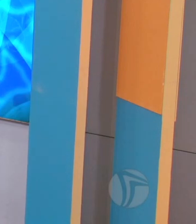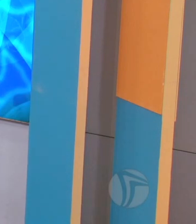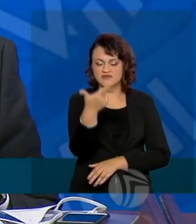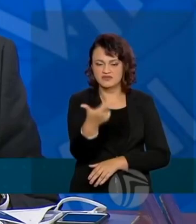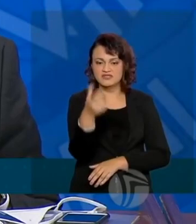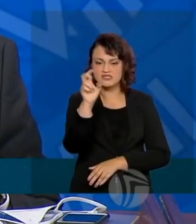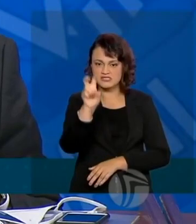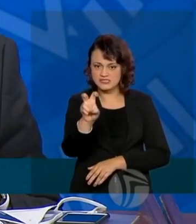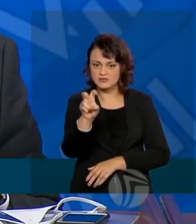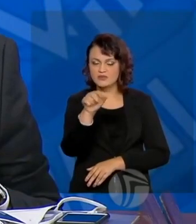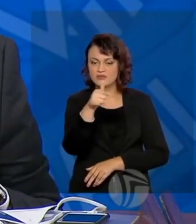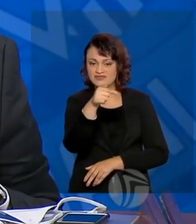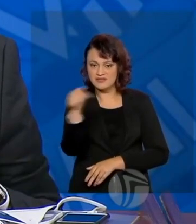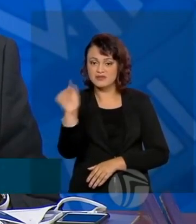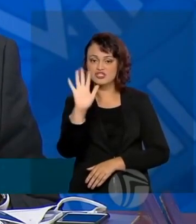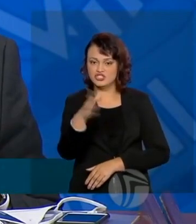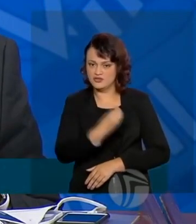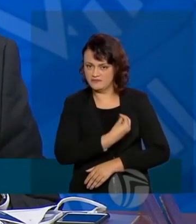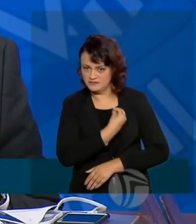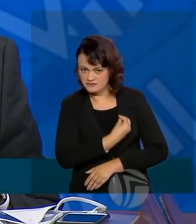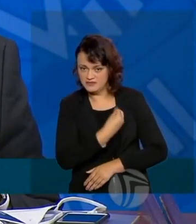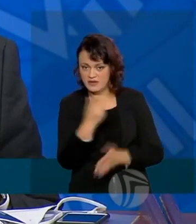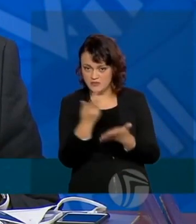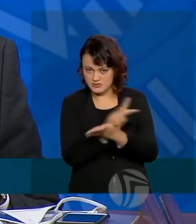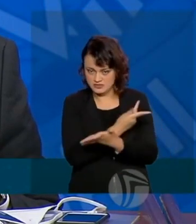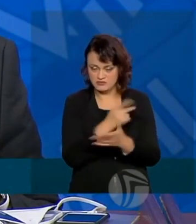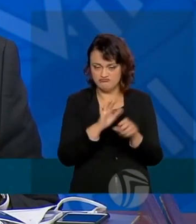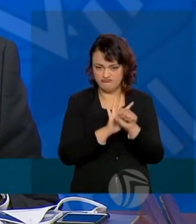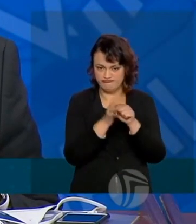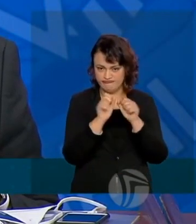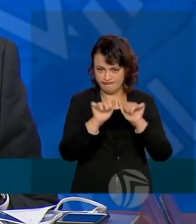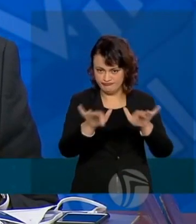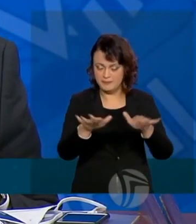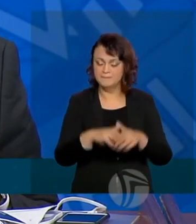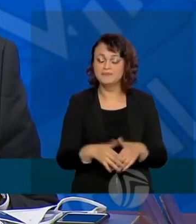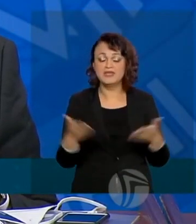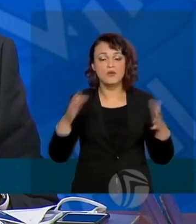Veja. No mundo inteiro, nós temos